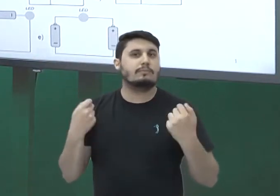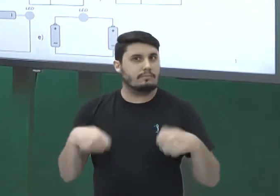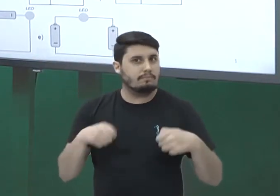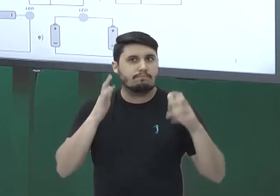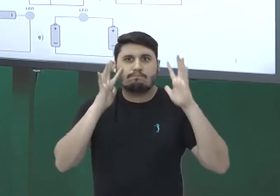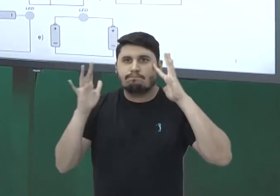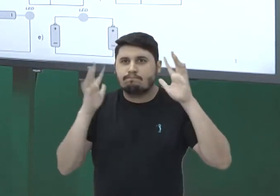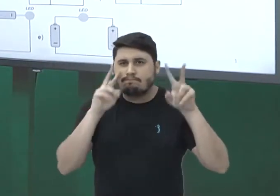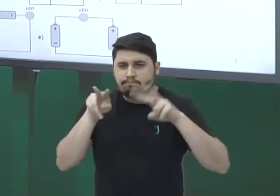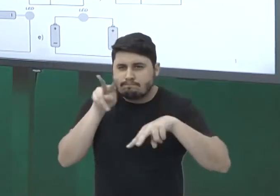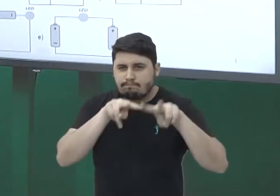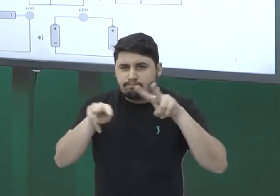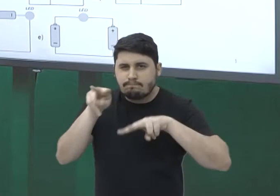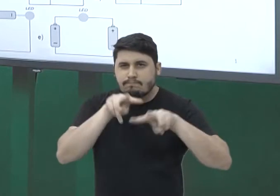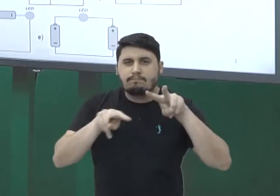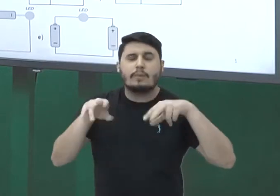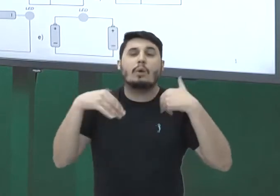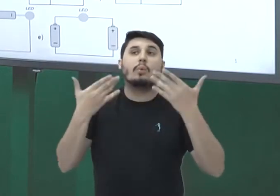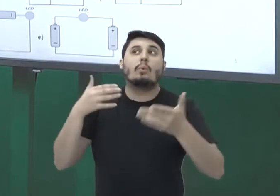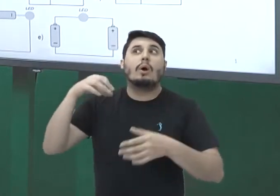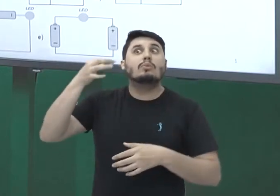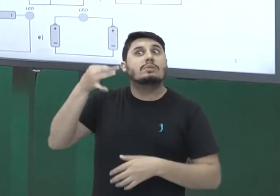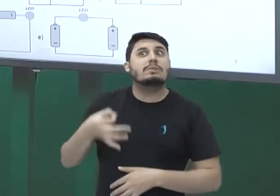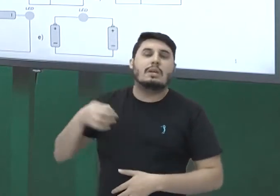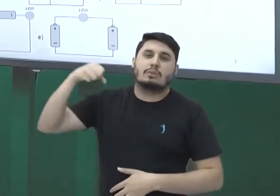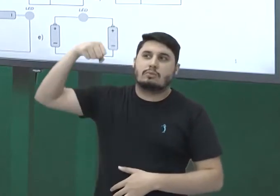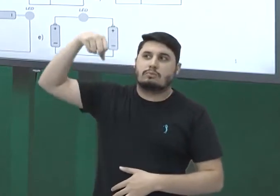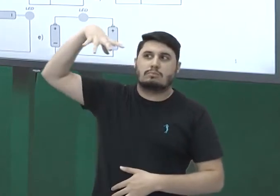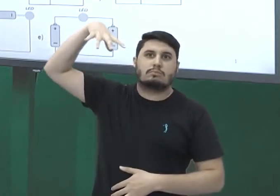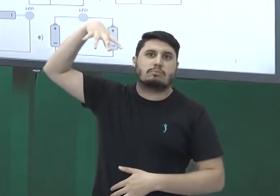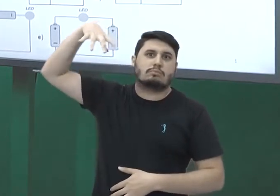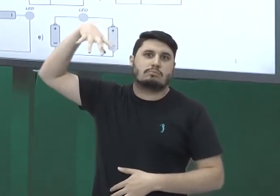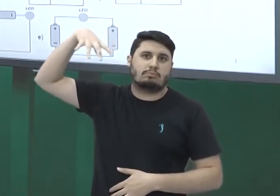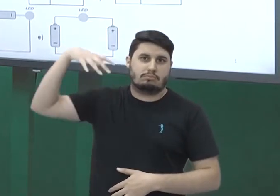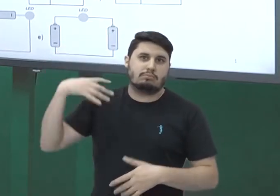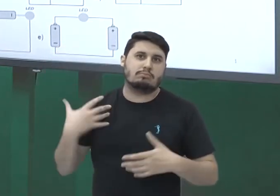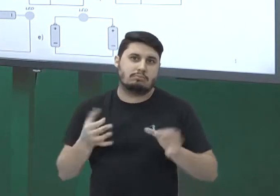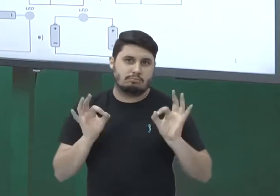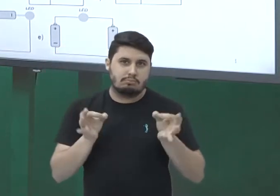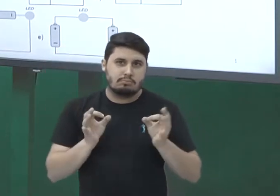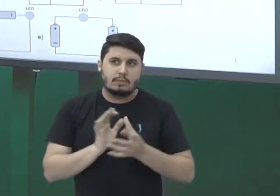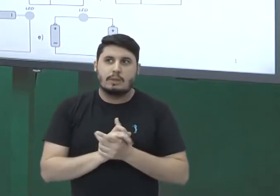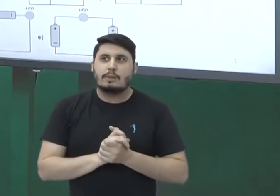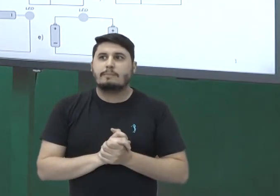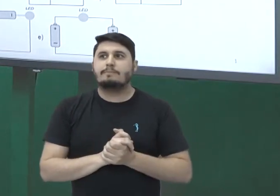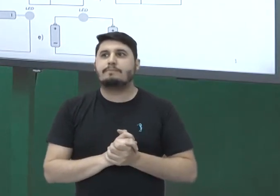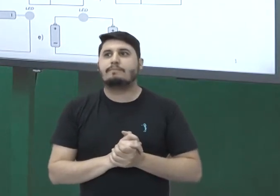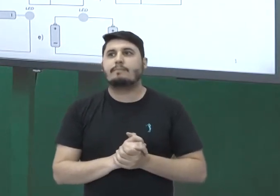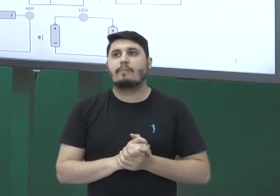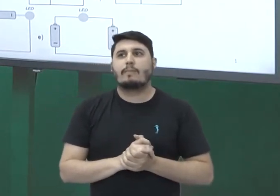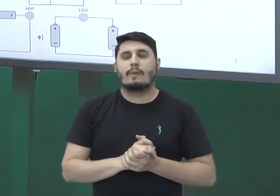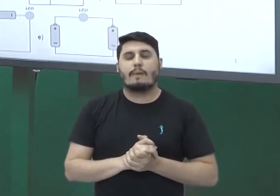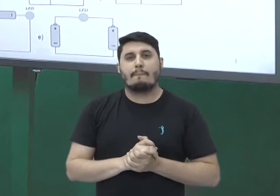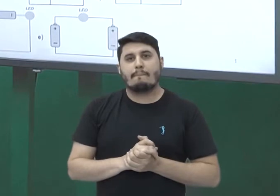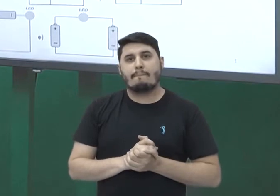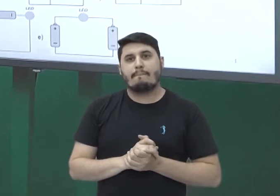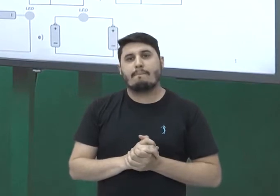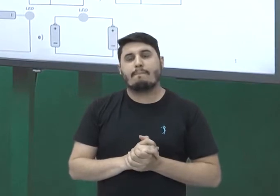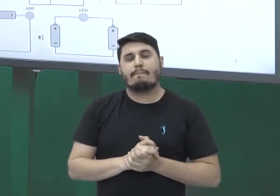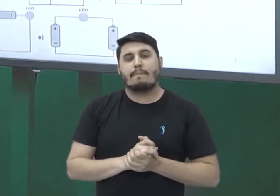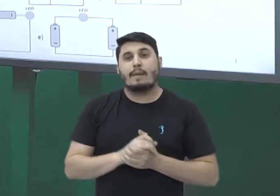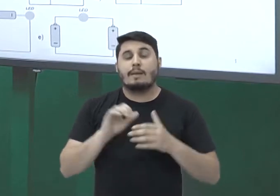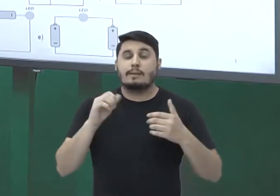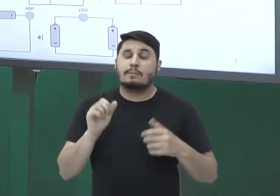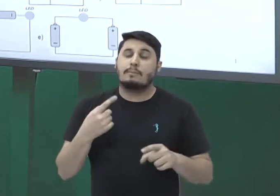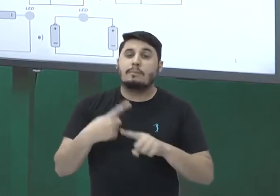correta, qual é a que o LED irá acender. Vejam só, quando a gente faz a ligação de